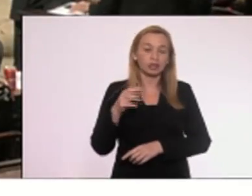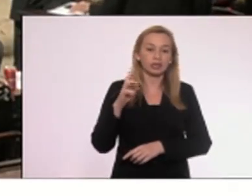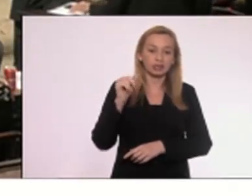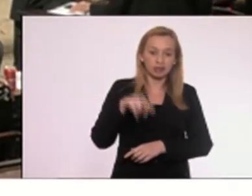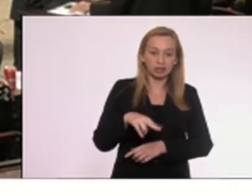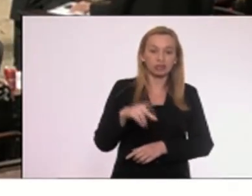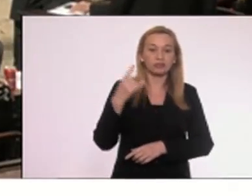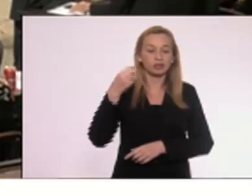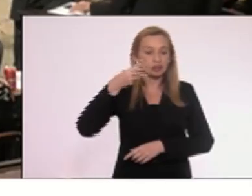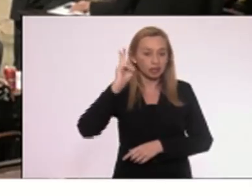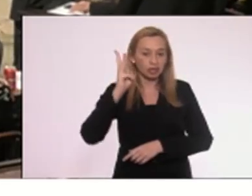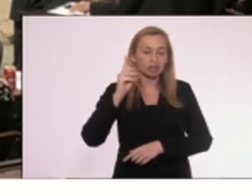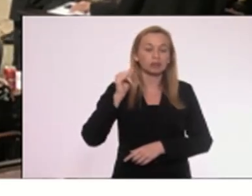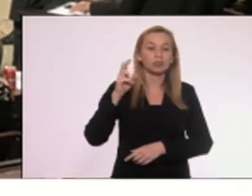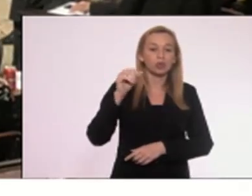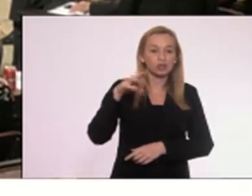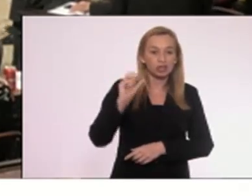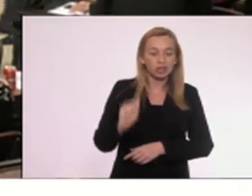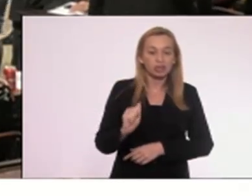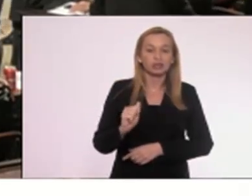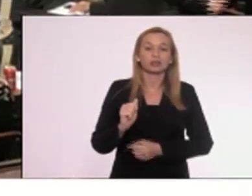Valdec, Mônica,